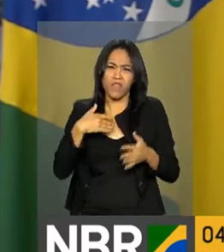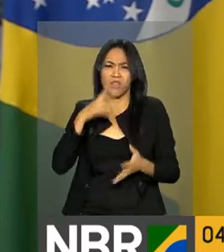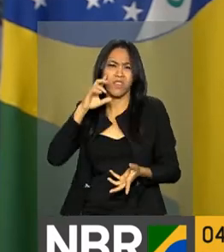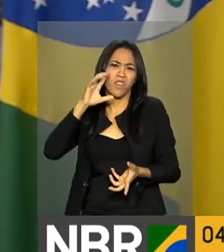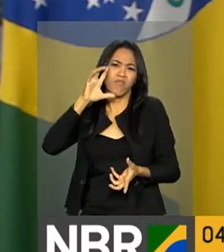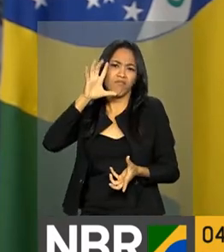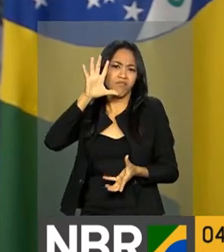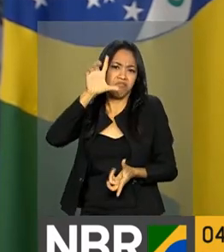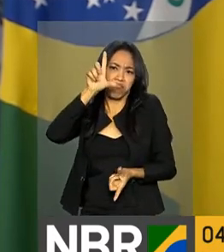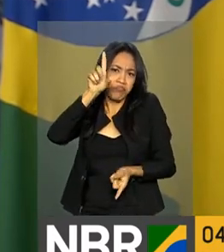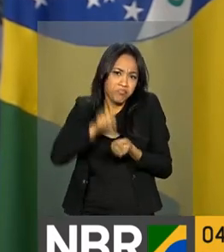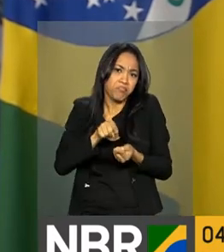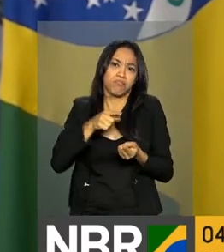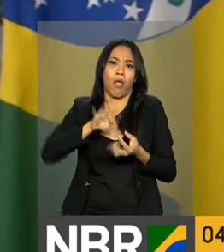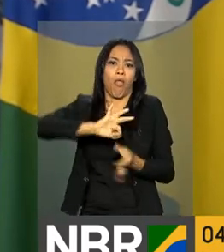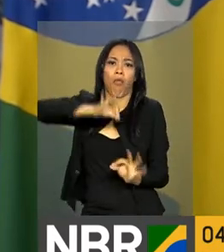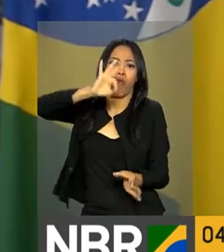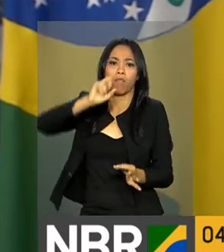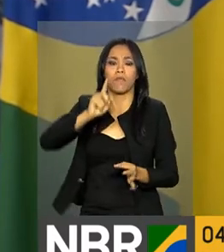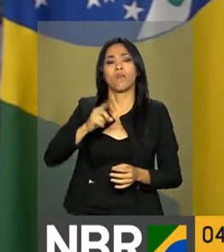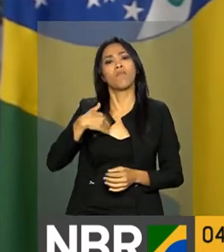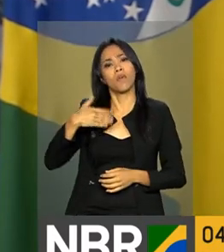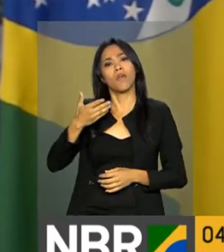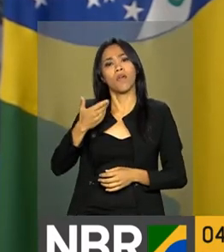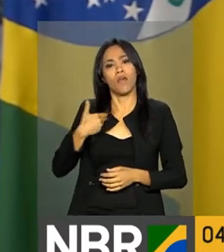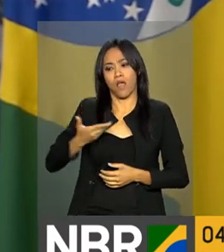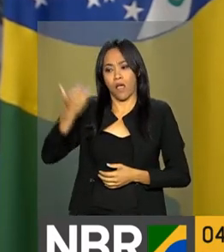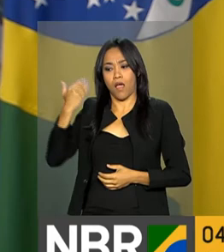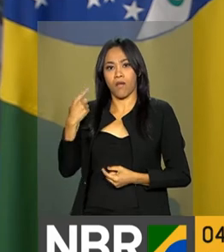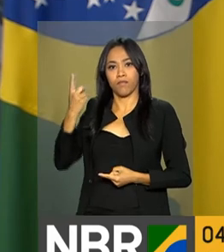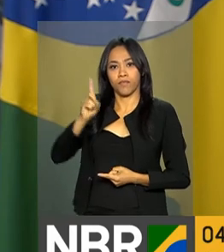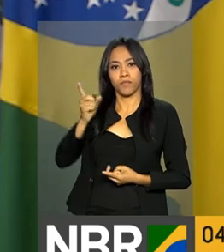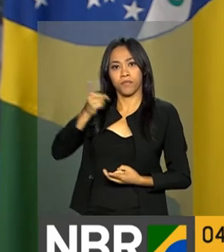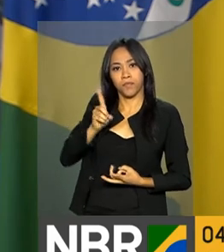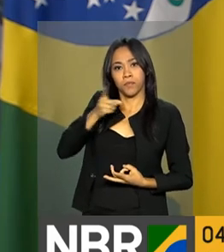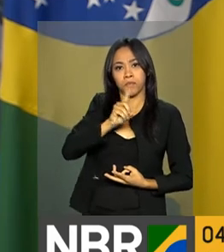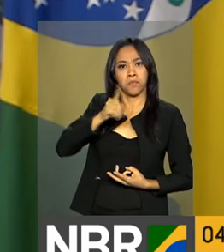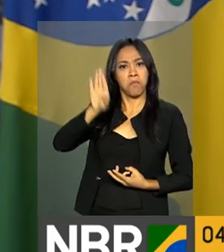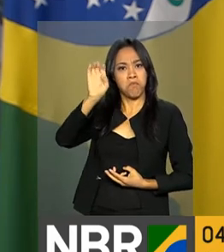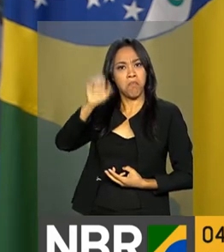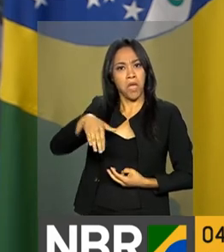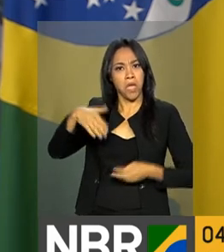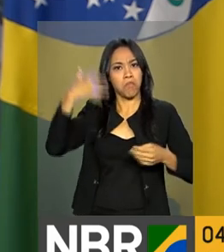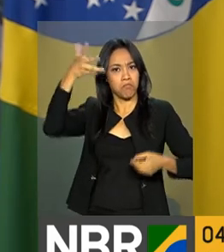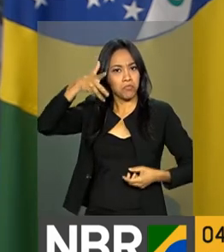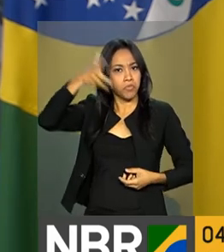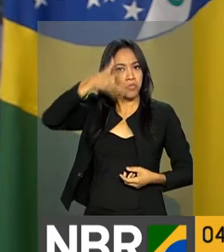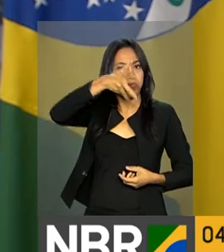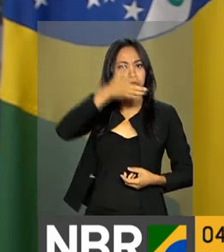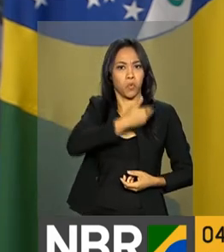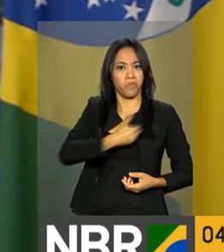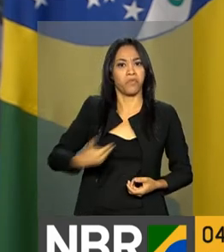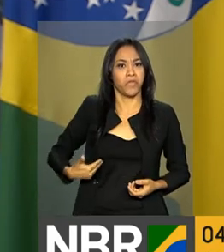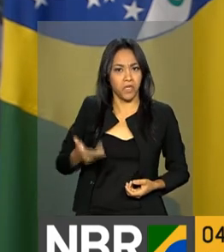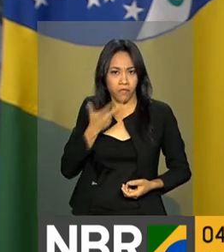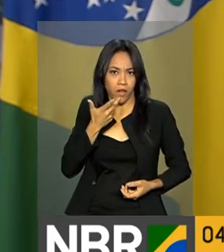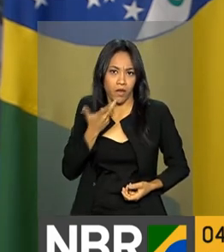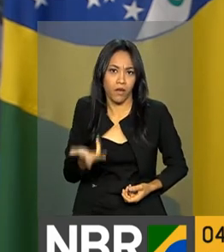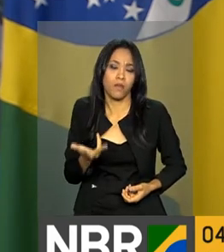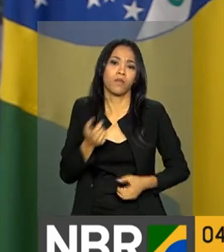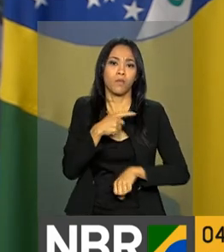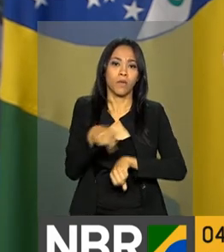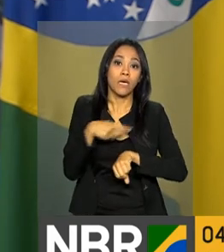palavras porque eu reconheço que os oradores anteriores falaram também do governo e também do nosso país